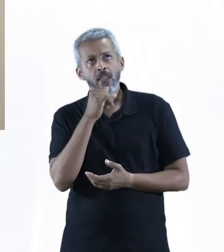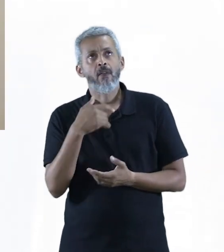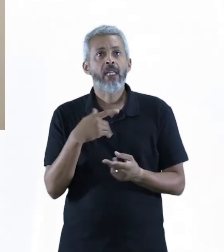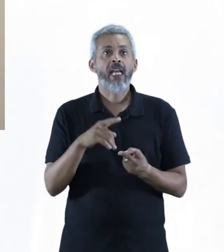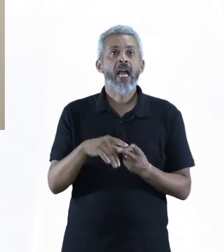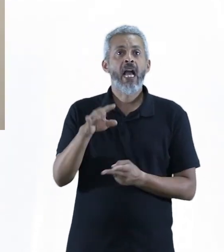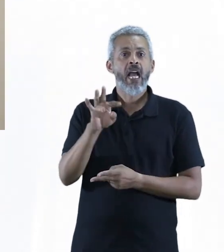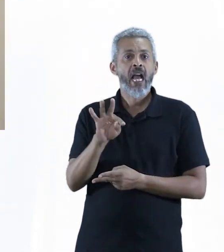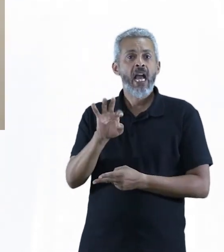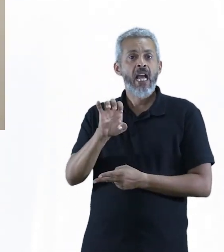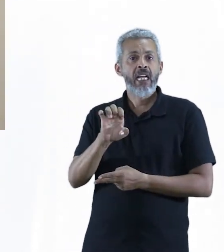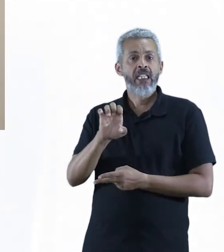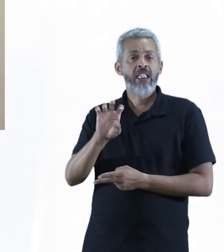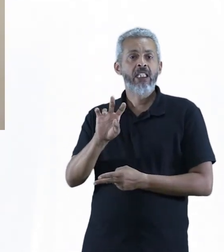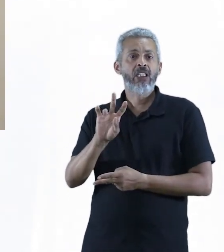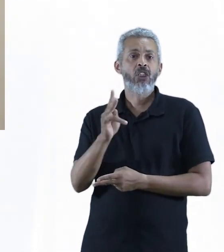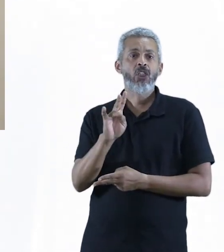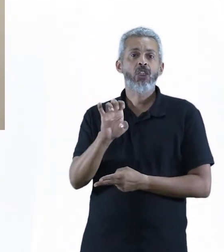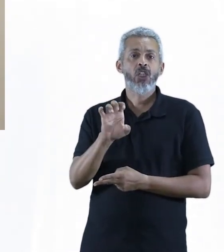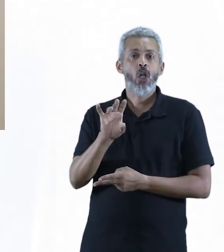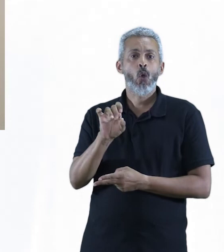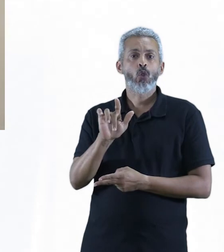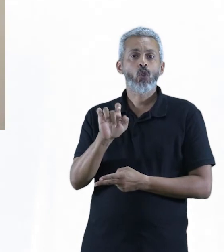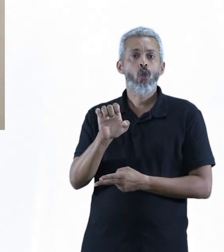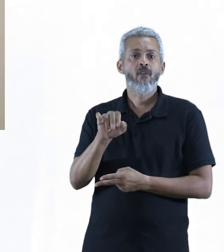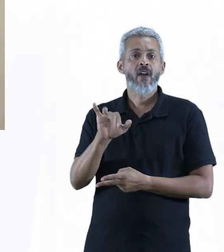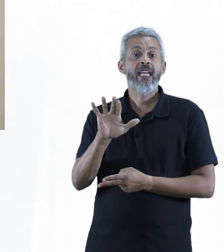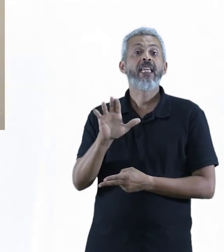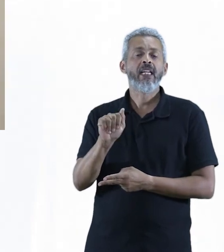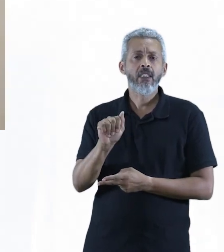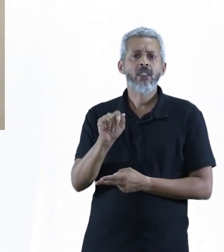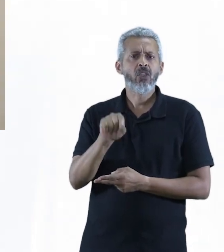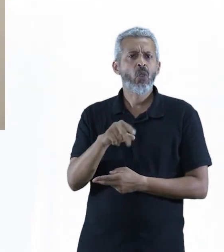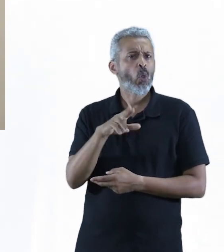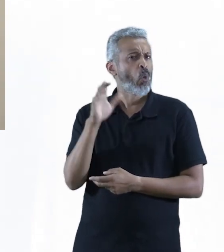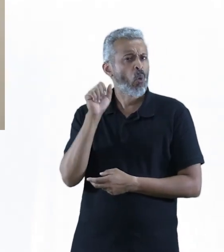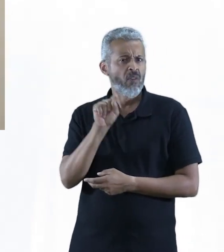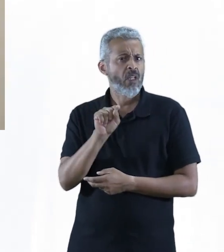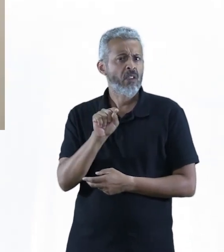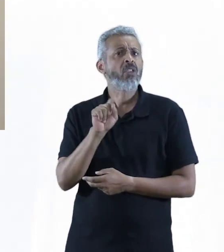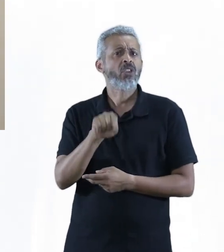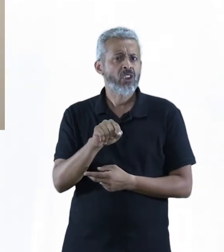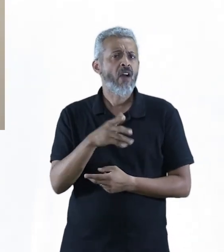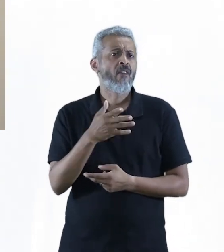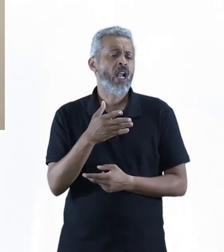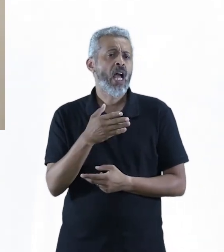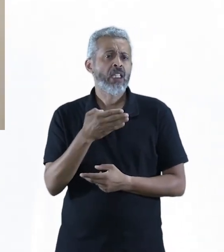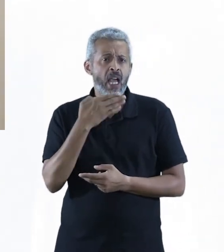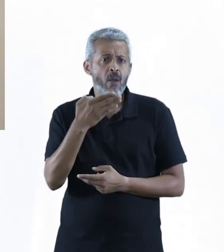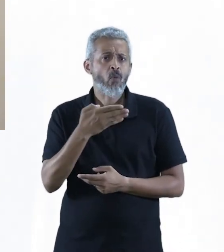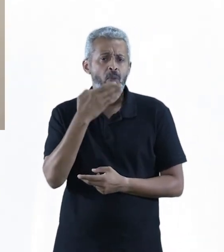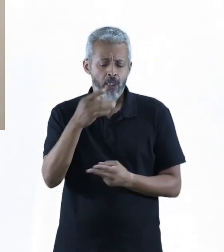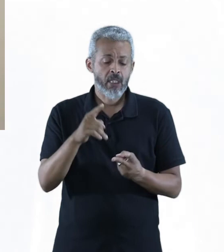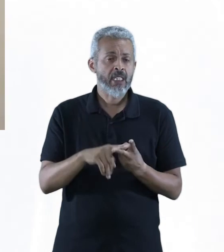da Tchecoslováquia. Certamente vocês nunca ouviram falar sobre a Tchecoslováquia, mas já ouviram falar sobre a República Tcheca e